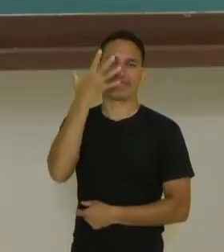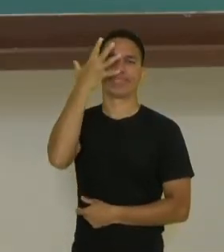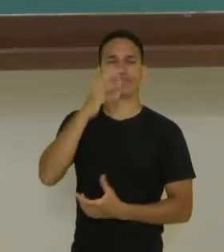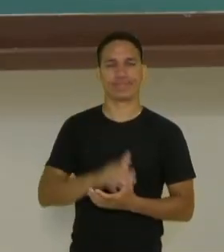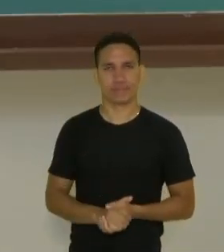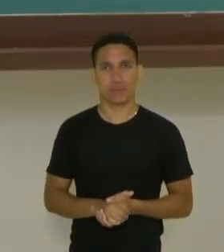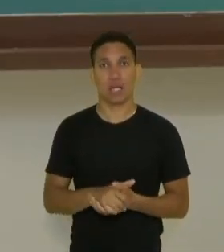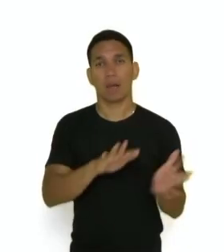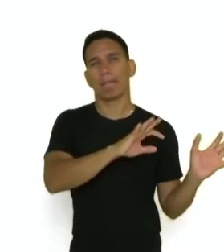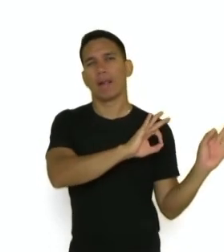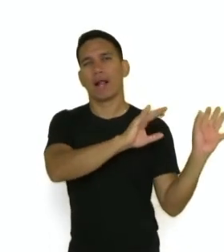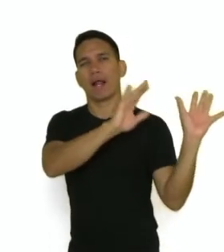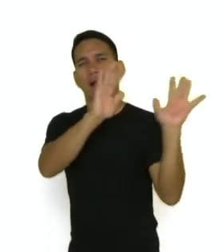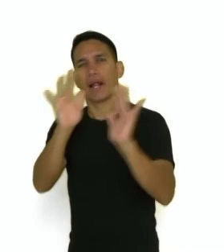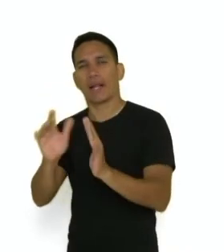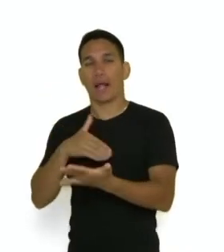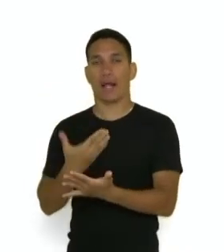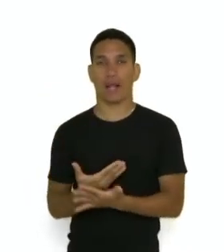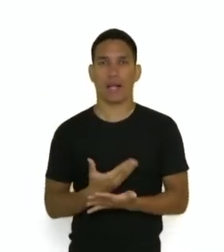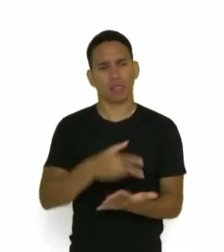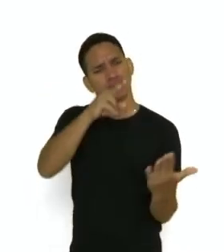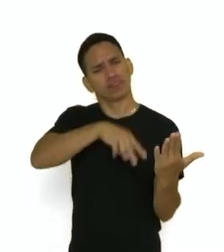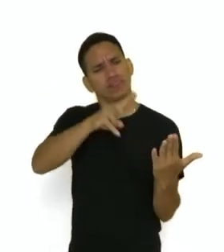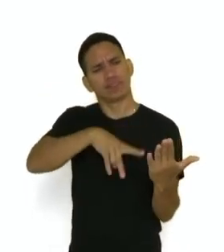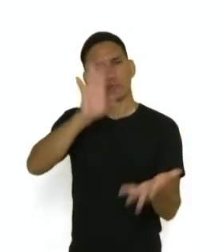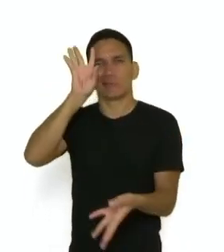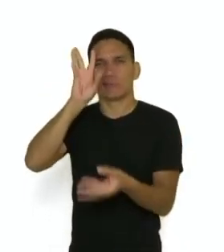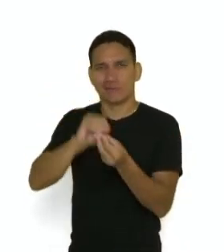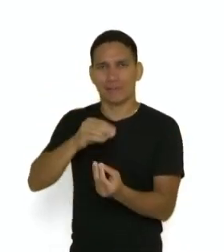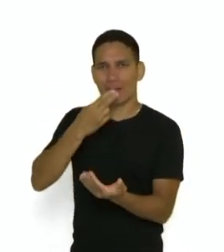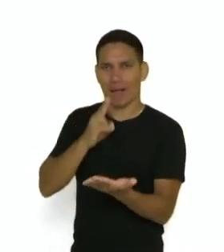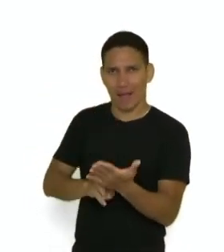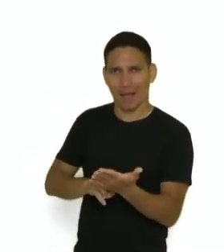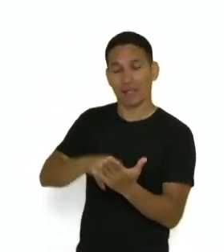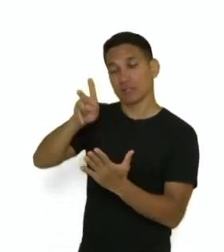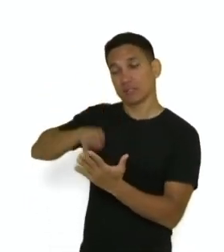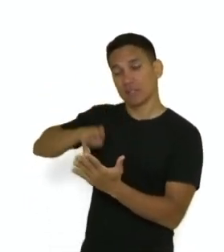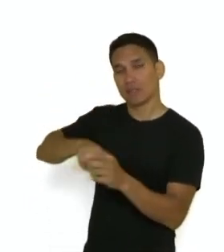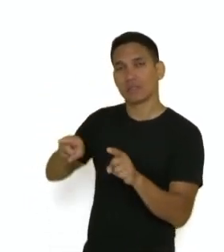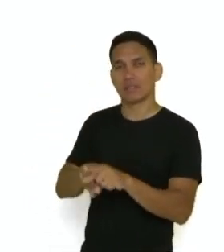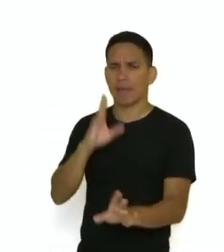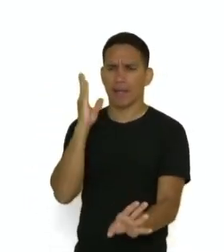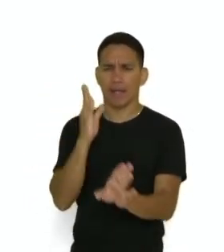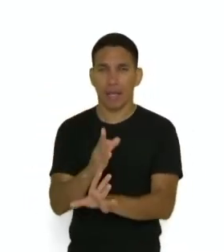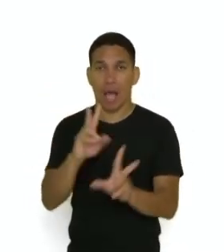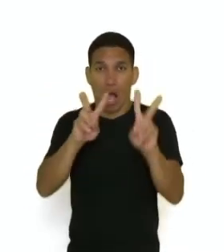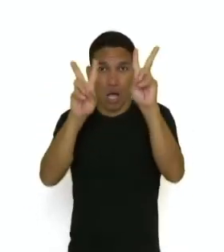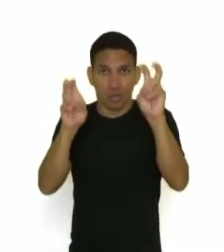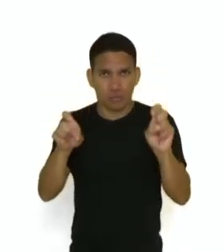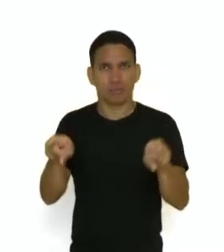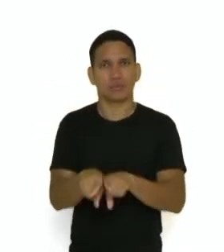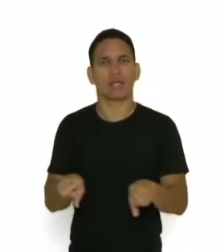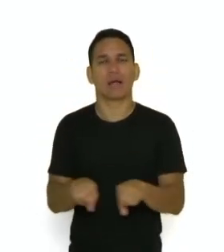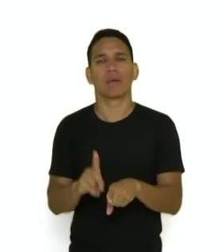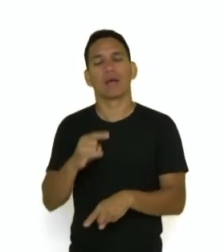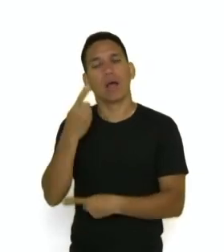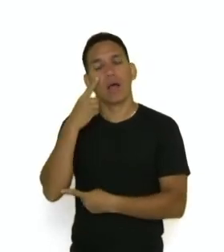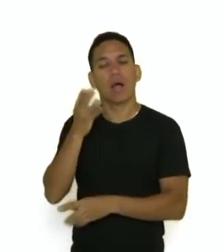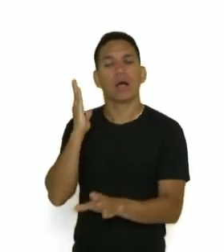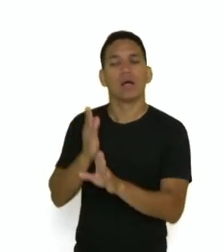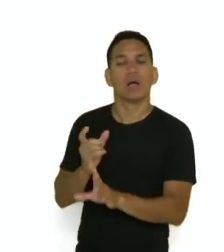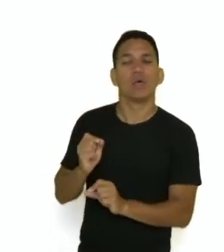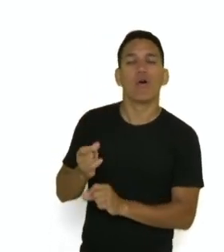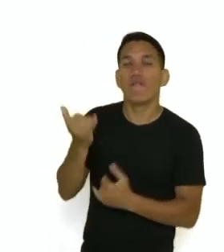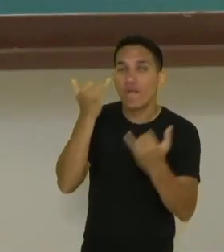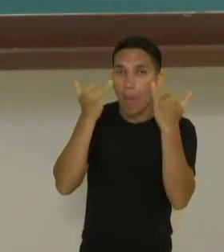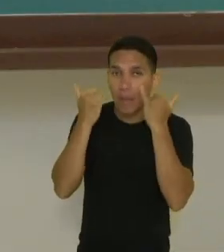aula, nós realizamos a leitura e compreensão de uma carta do leitor, identificamos o assunto, também localizamos informações